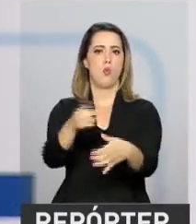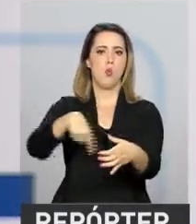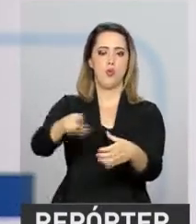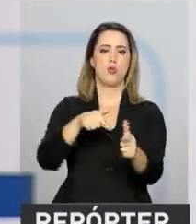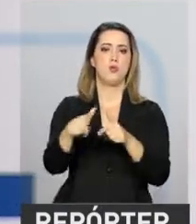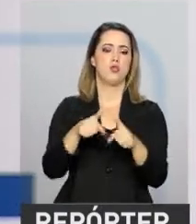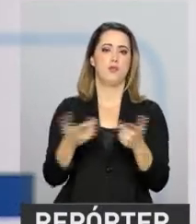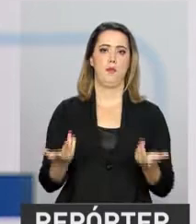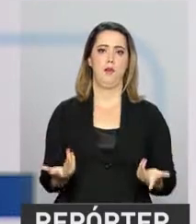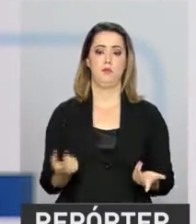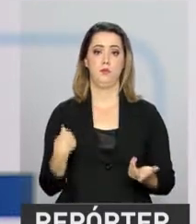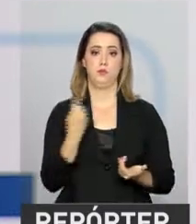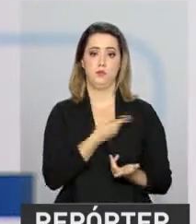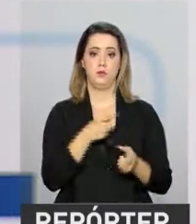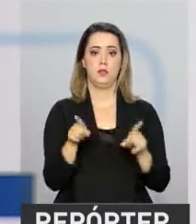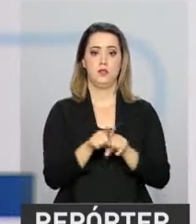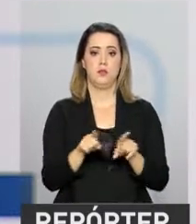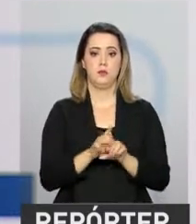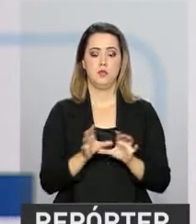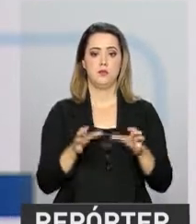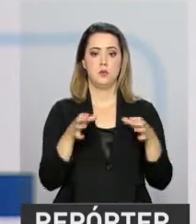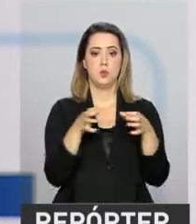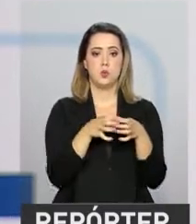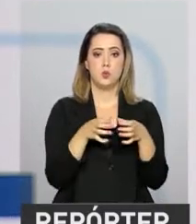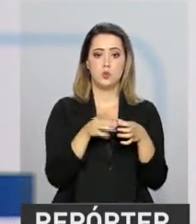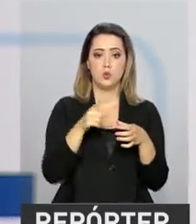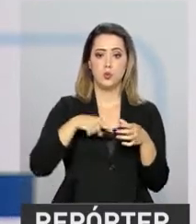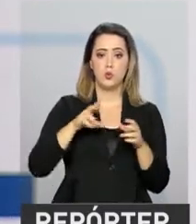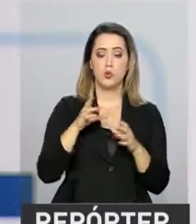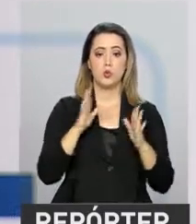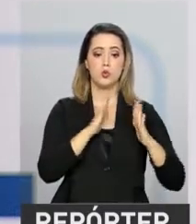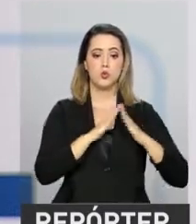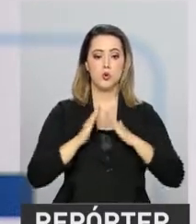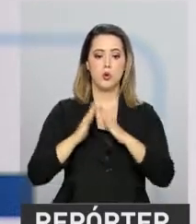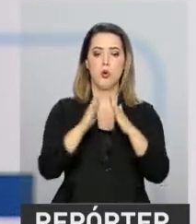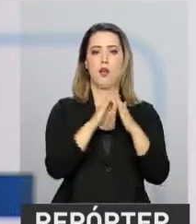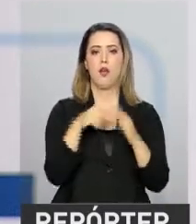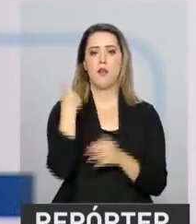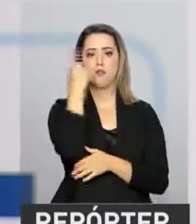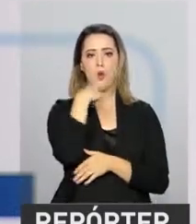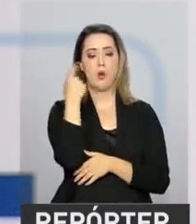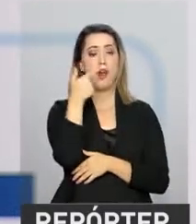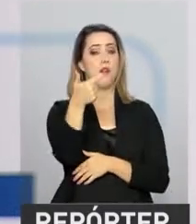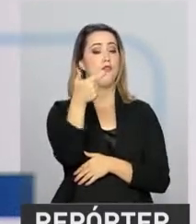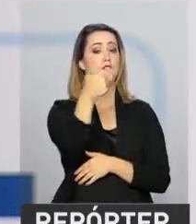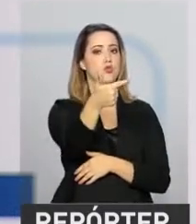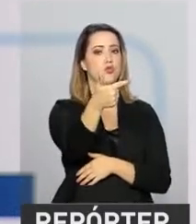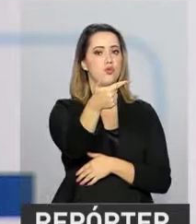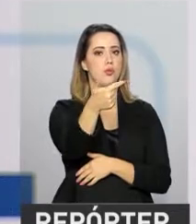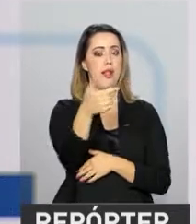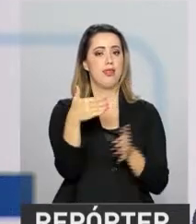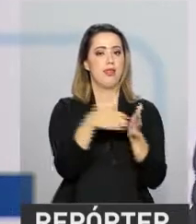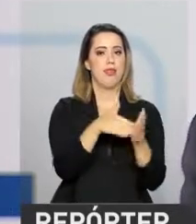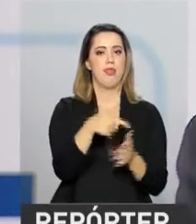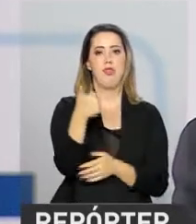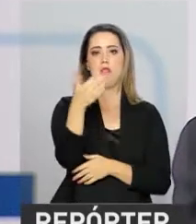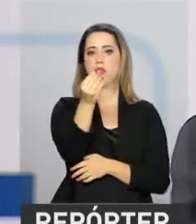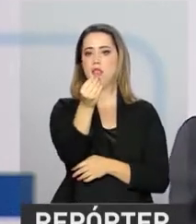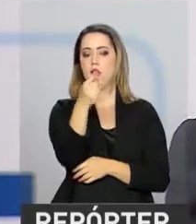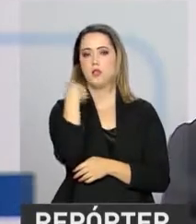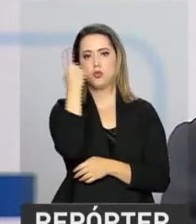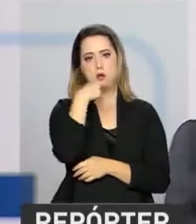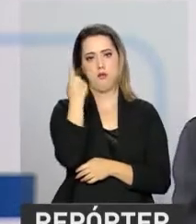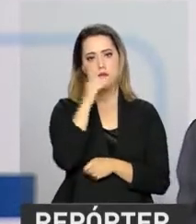Também nós temos as unidades 22 horas. Muitos municípios têm unidades básicas que atendem até 22 horas para